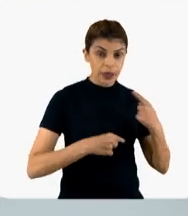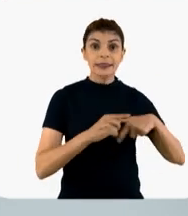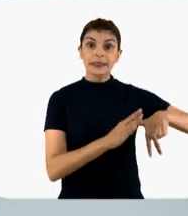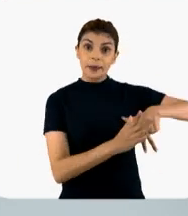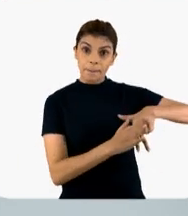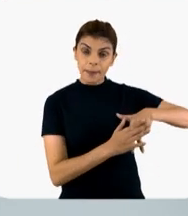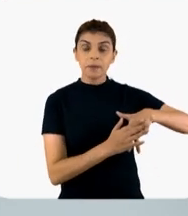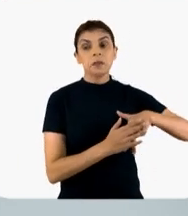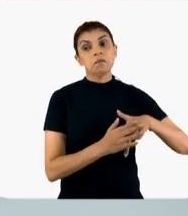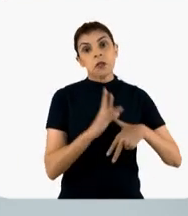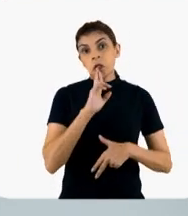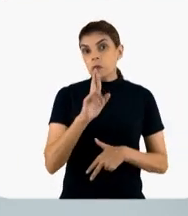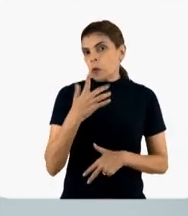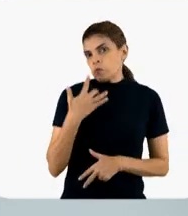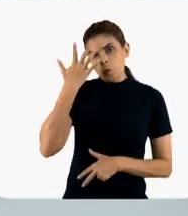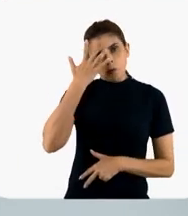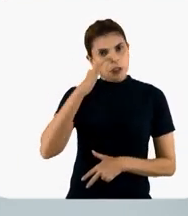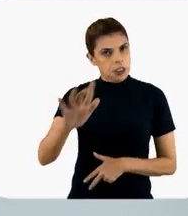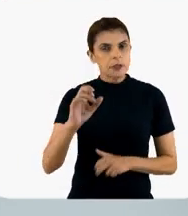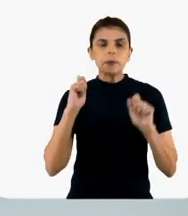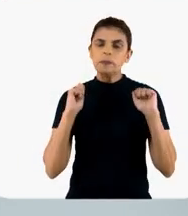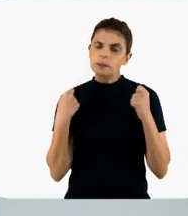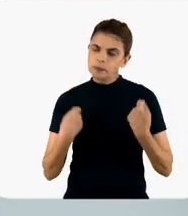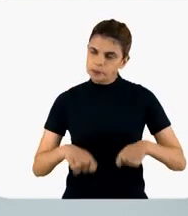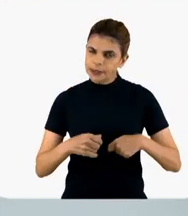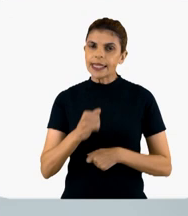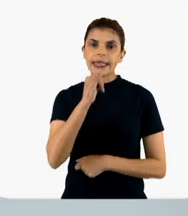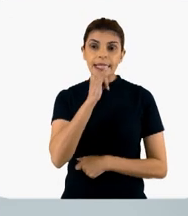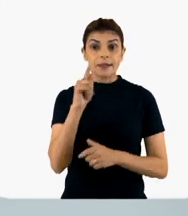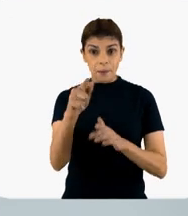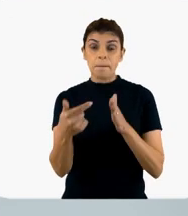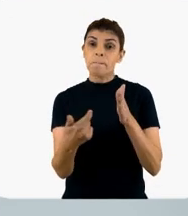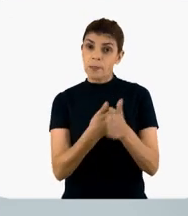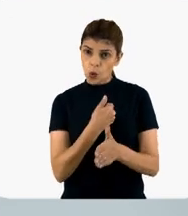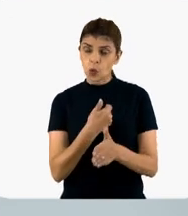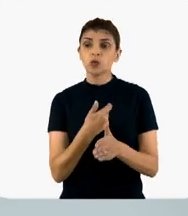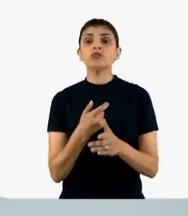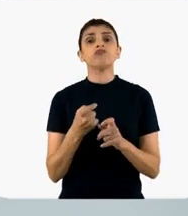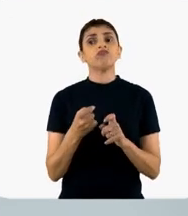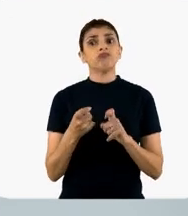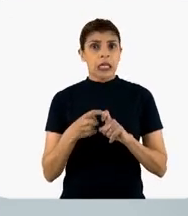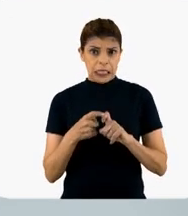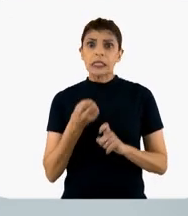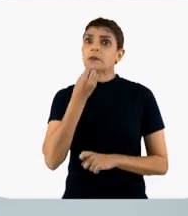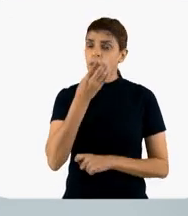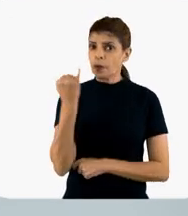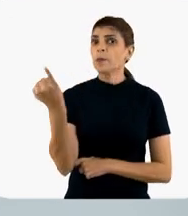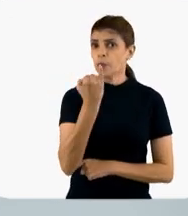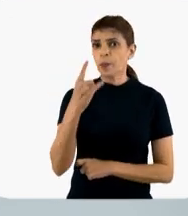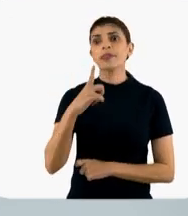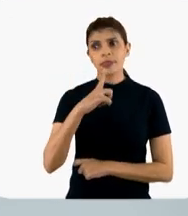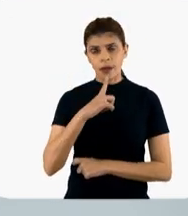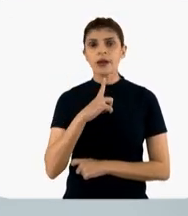para esses pacientes, a minha resposta para você é que eu não sei. Eu acho que isso precisa ser testado. Eu acho que essa é uma pergunta clínica importantíssima. Eu acho que tem